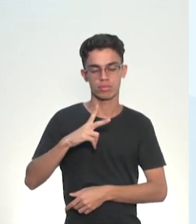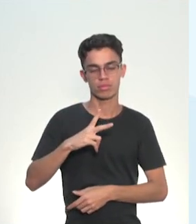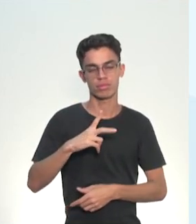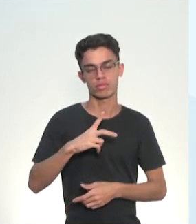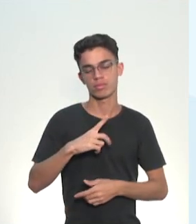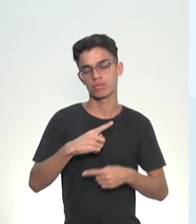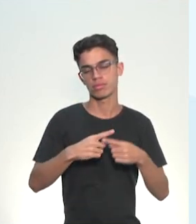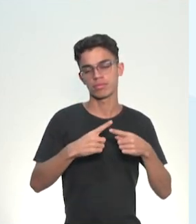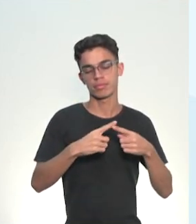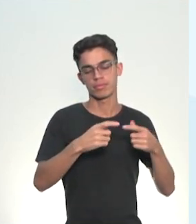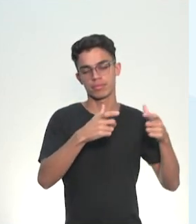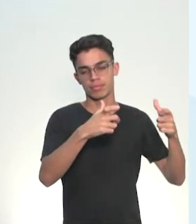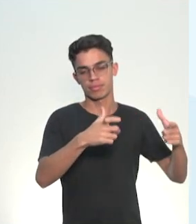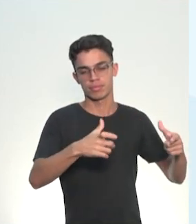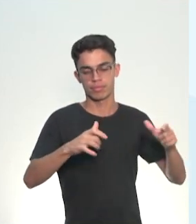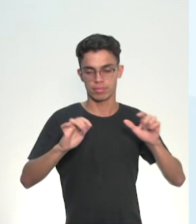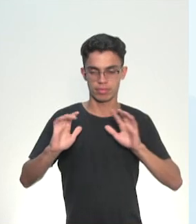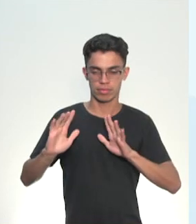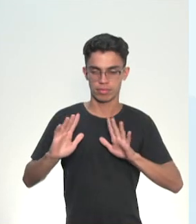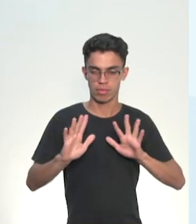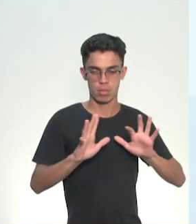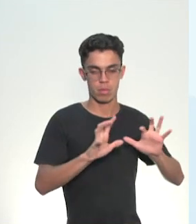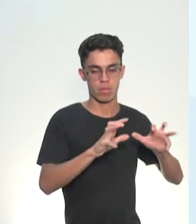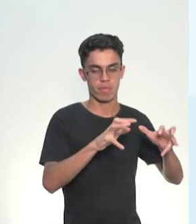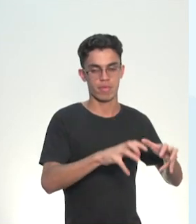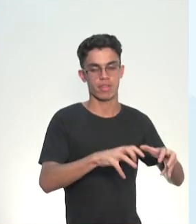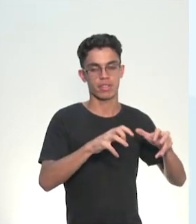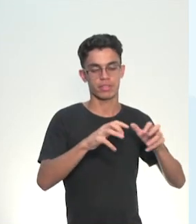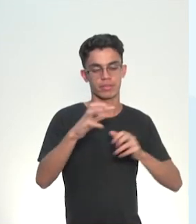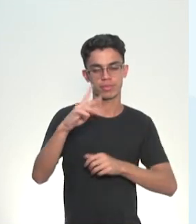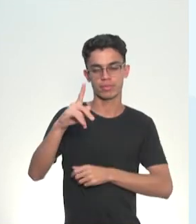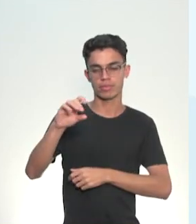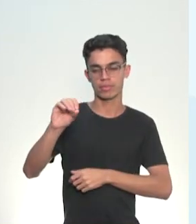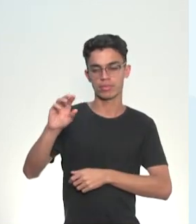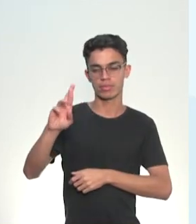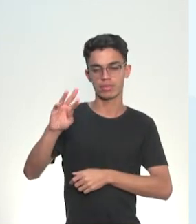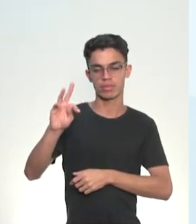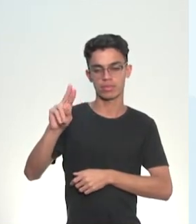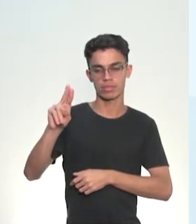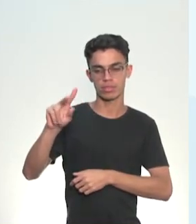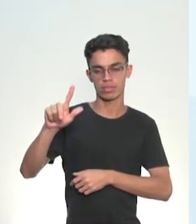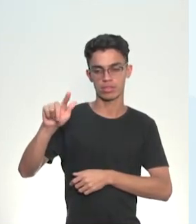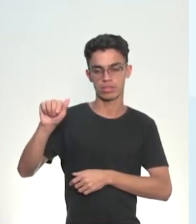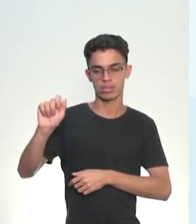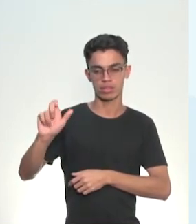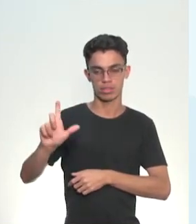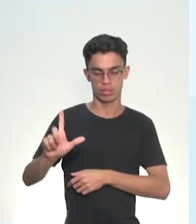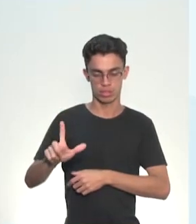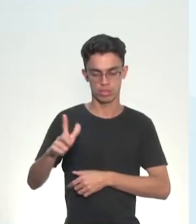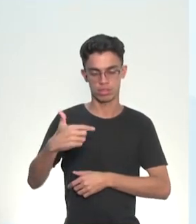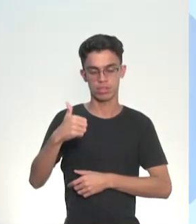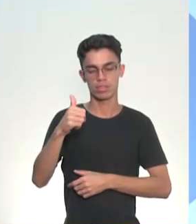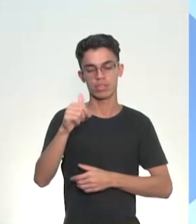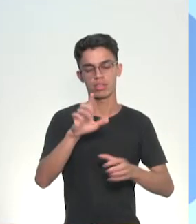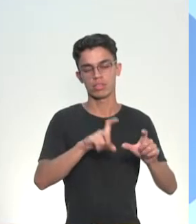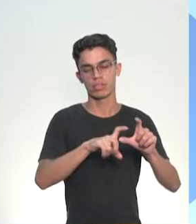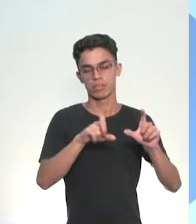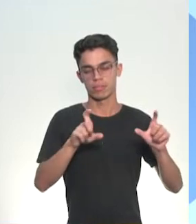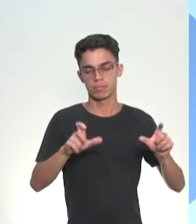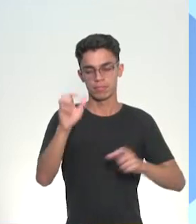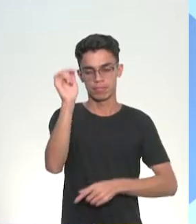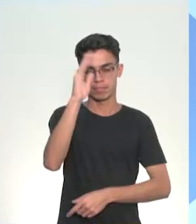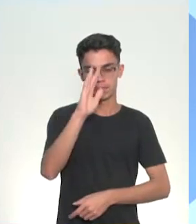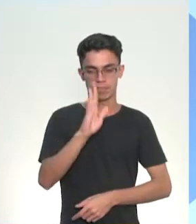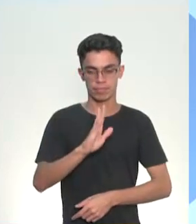ser colonizado por Portugal, e aí o processo de independência do Brasil seguiu outros caminhos que